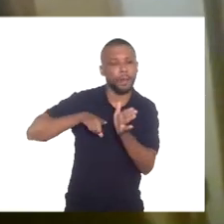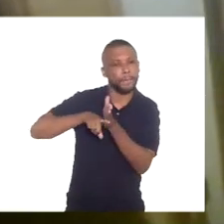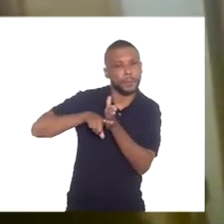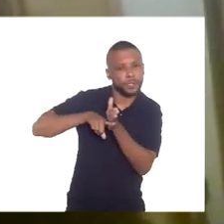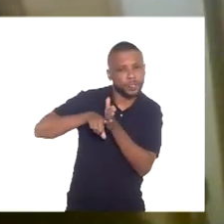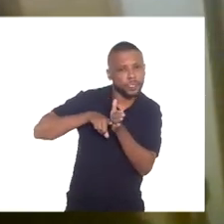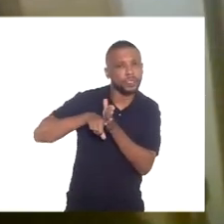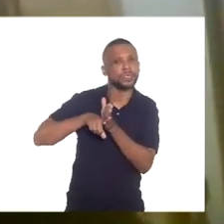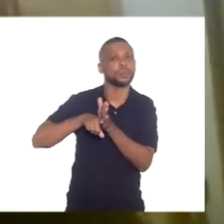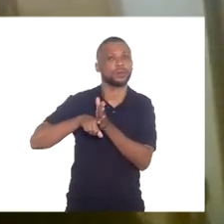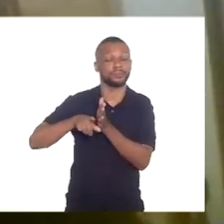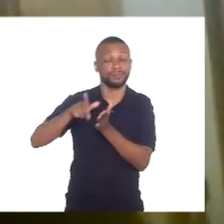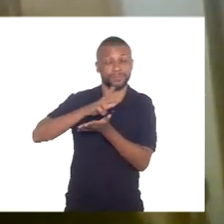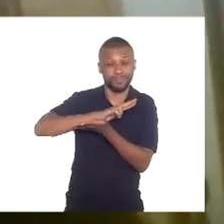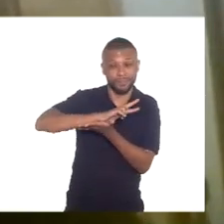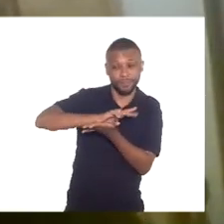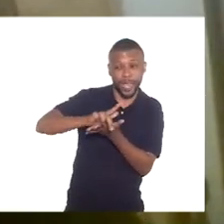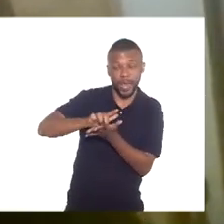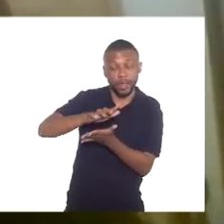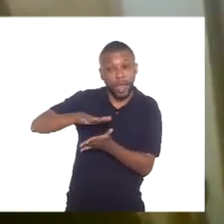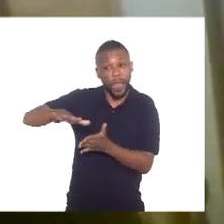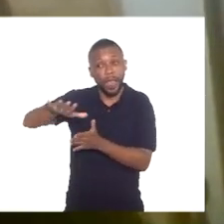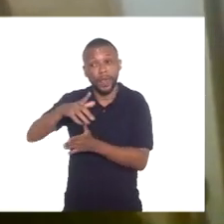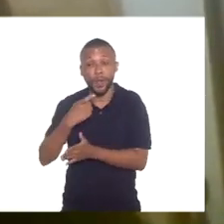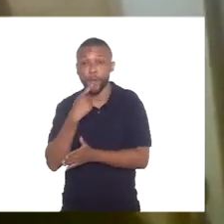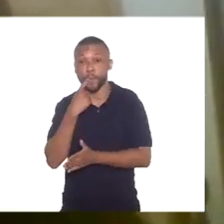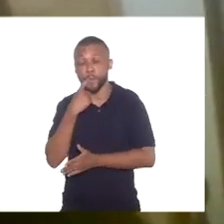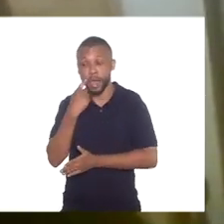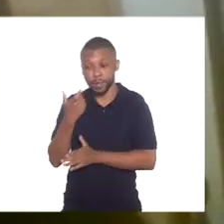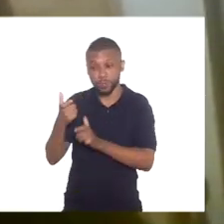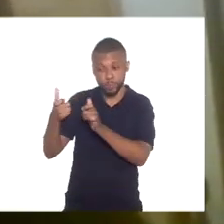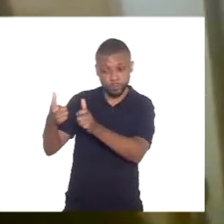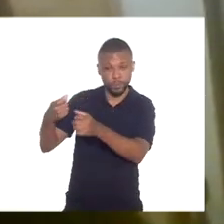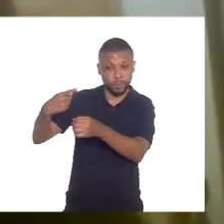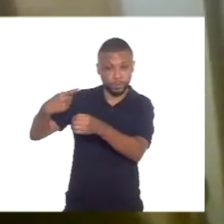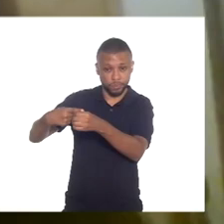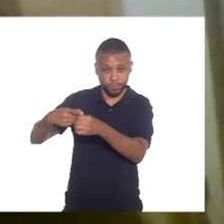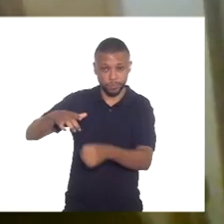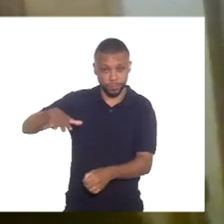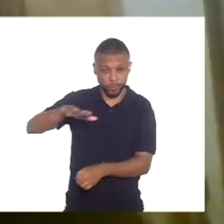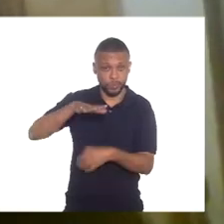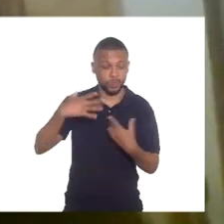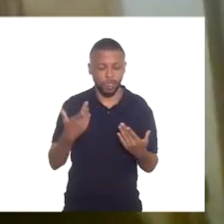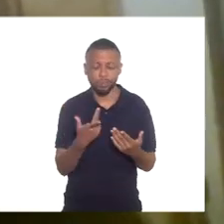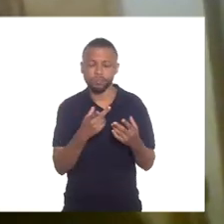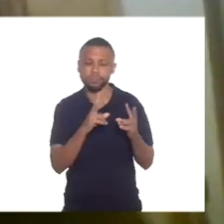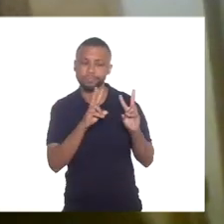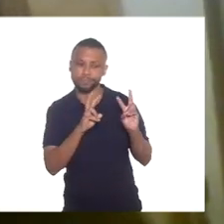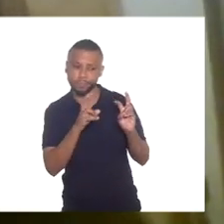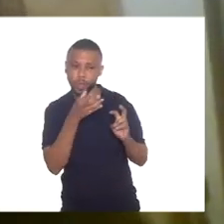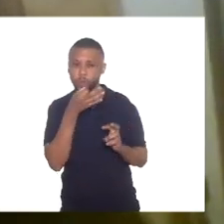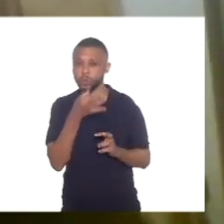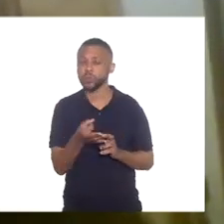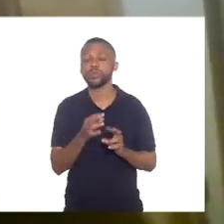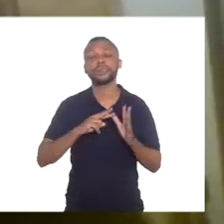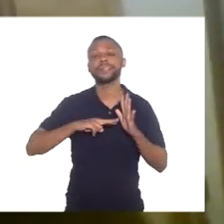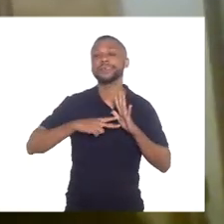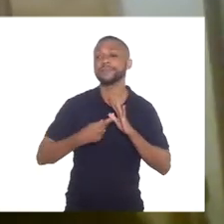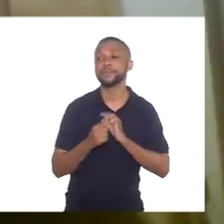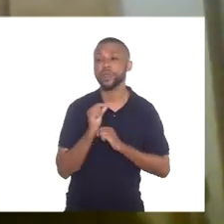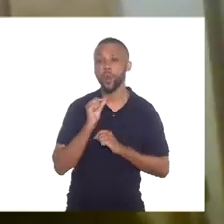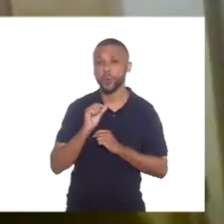de outros campos na região. A minha questão é o seguinte: